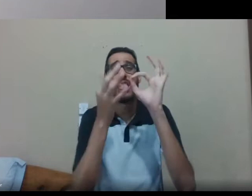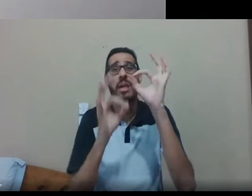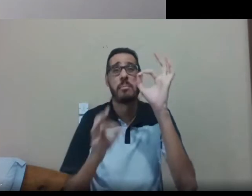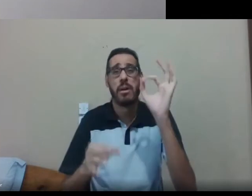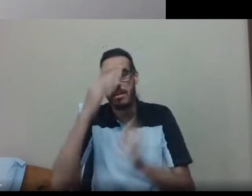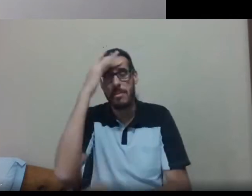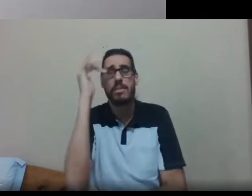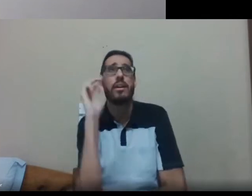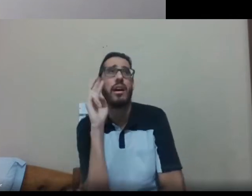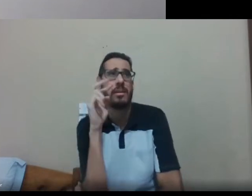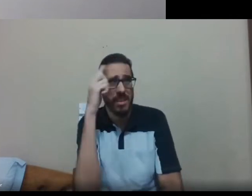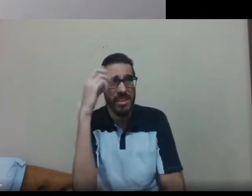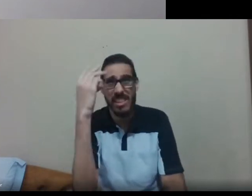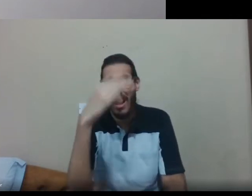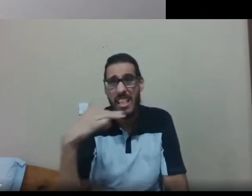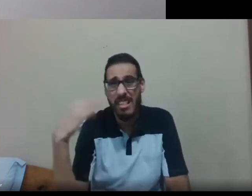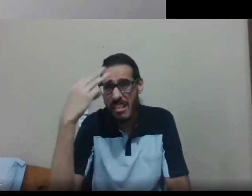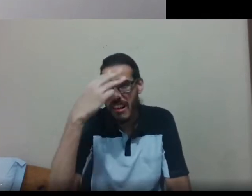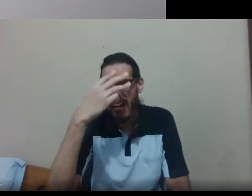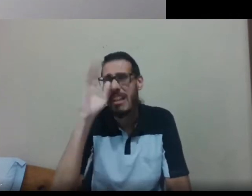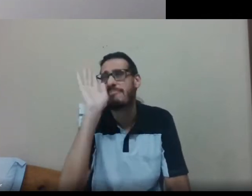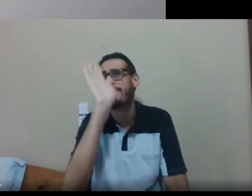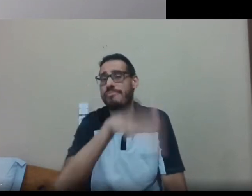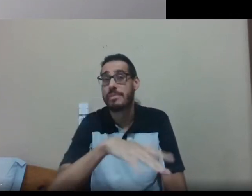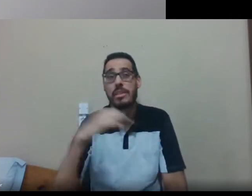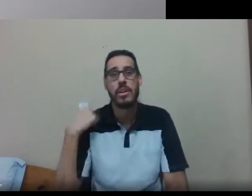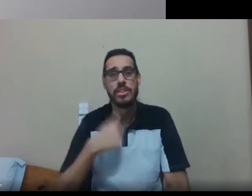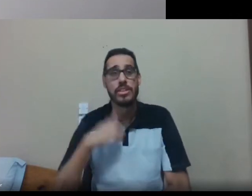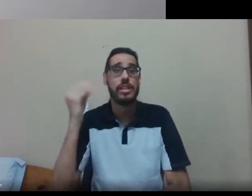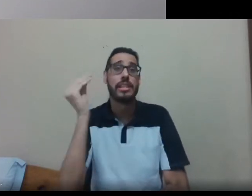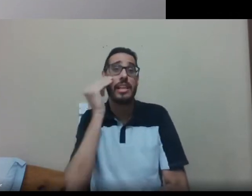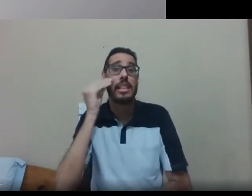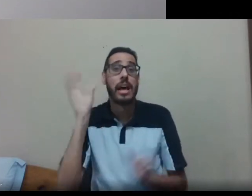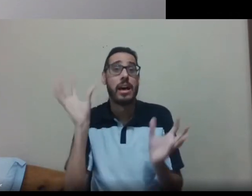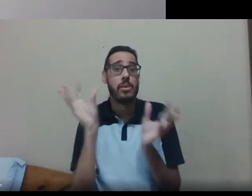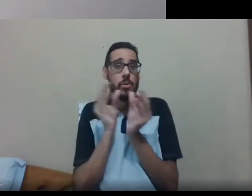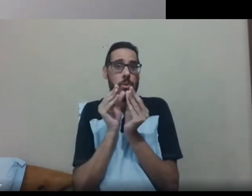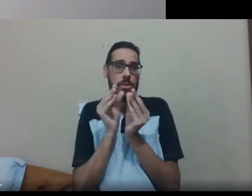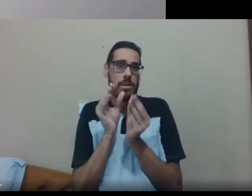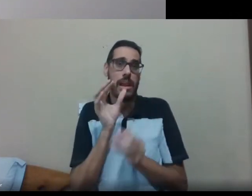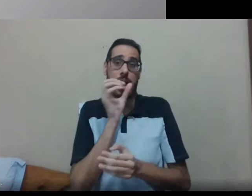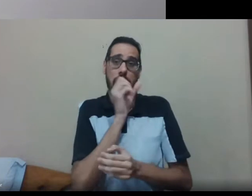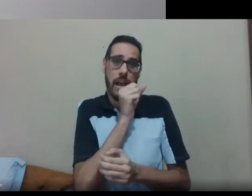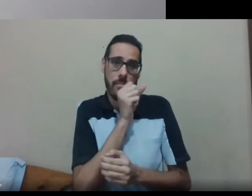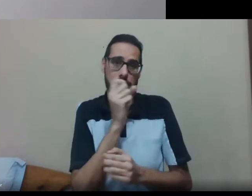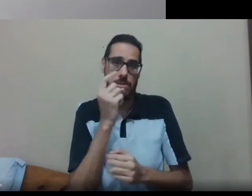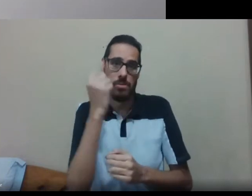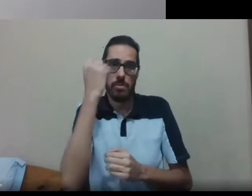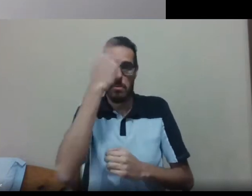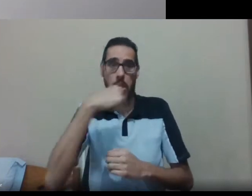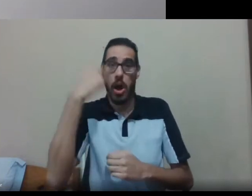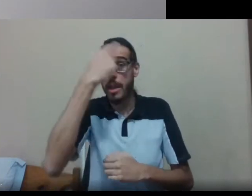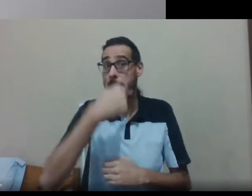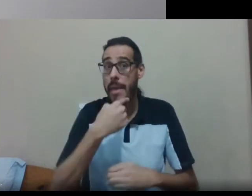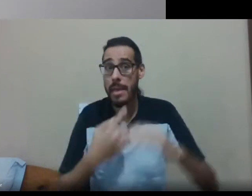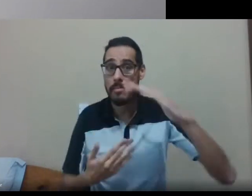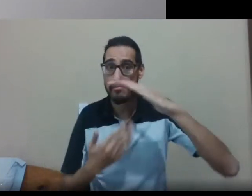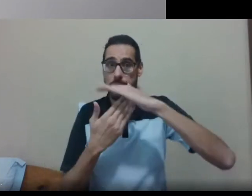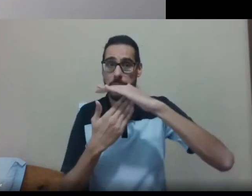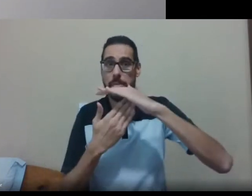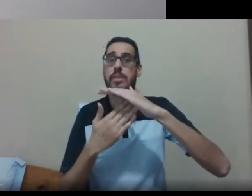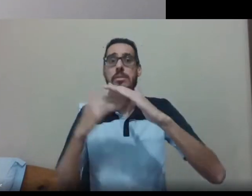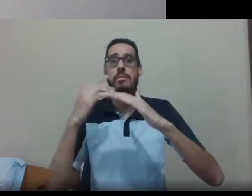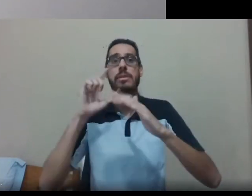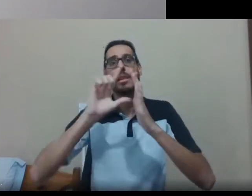mais simples. Para sintetizar, e aí depois a gente abre para as dúvidas de vocês, tá bom? Eu vou compartilhar aqui com